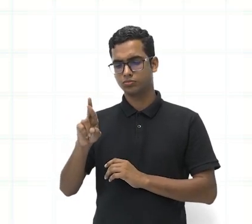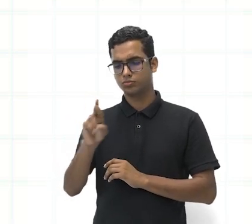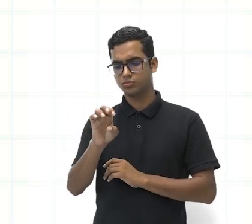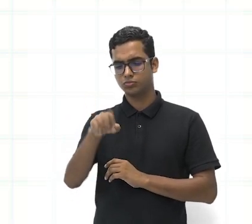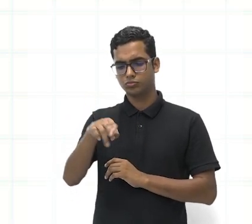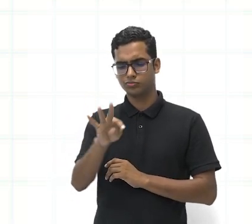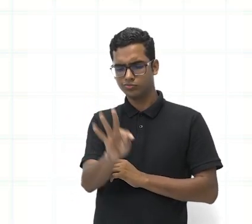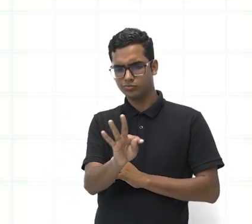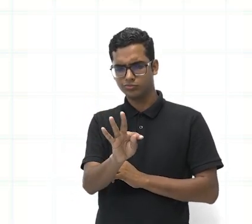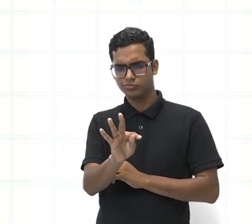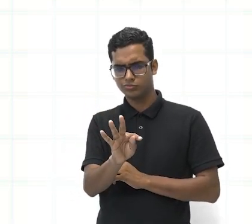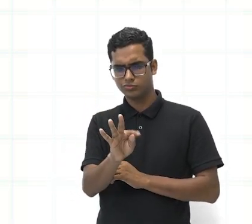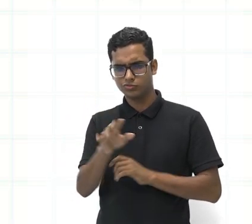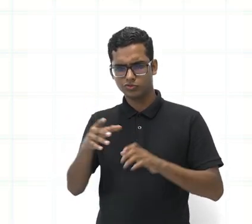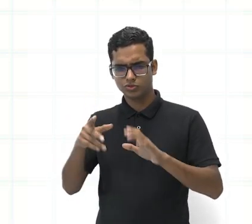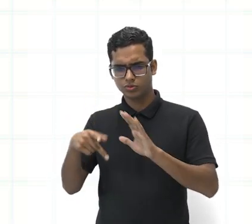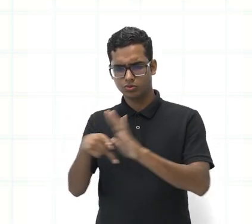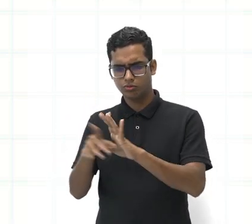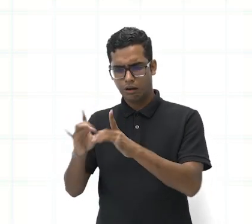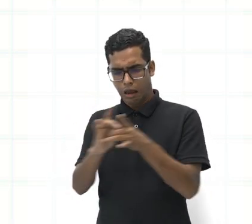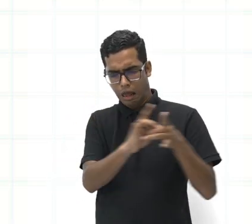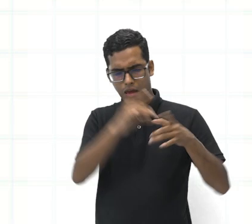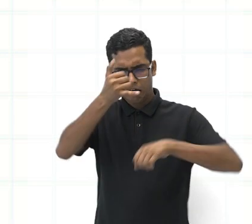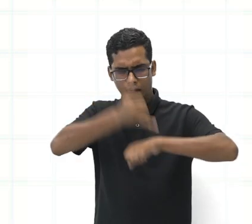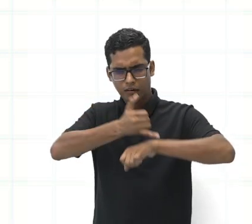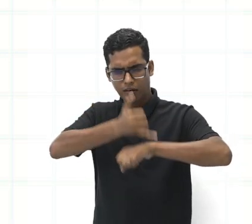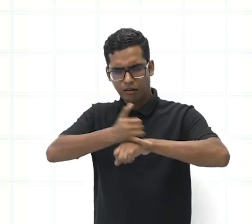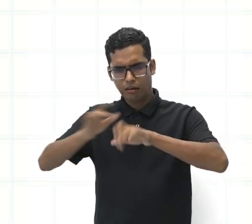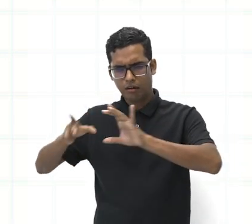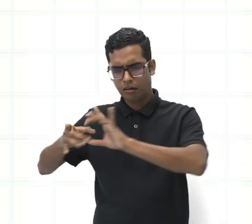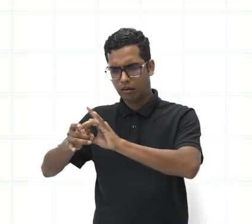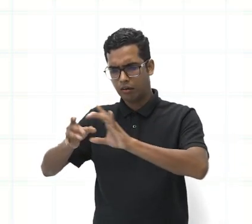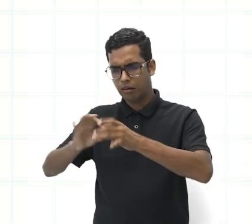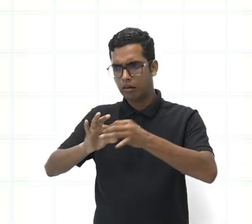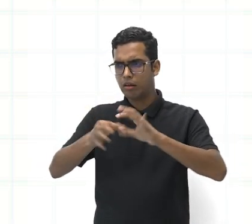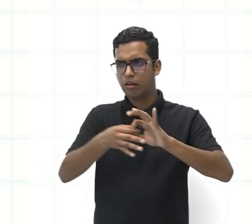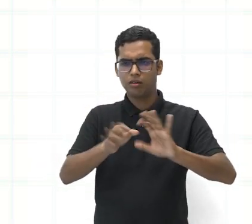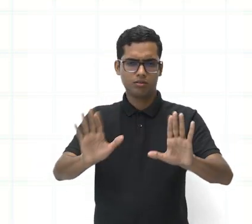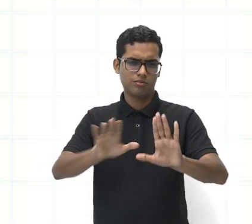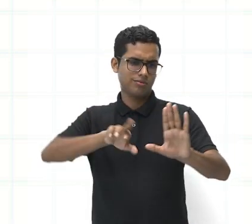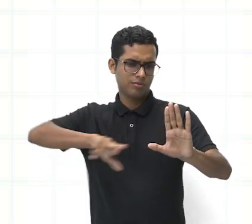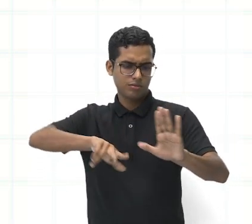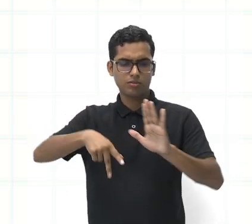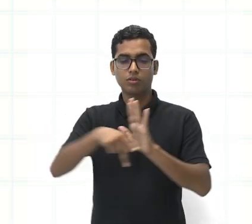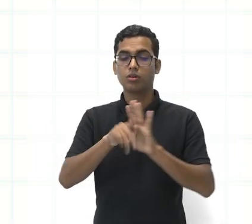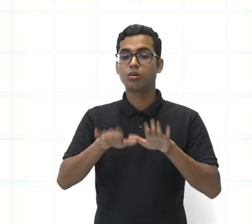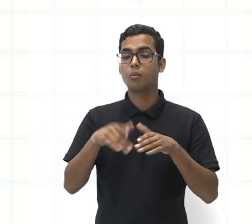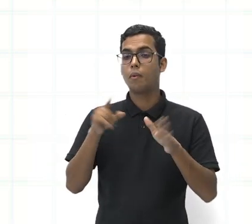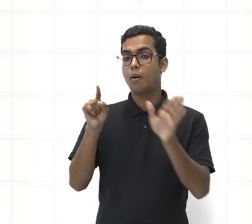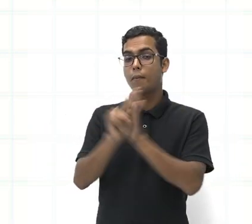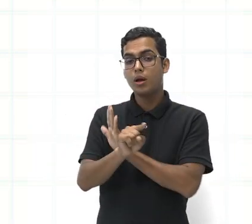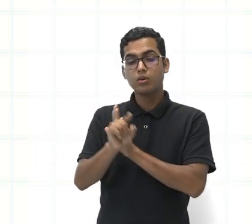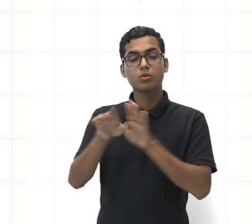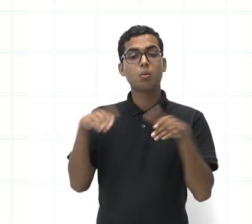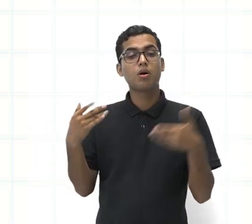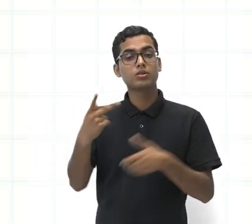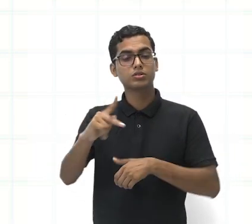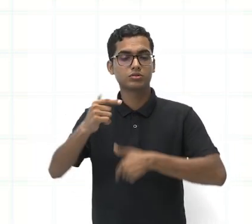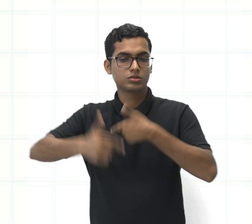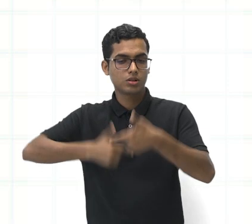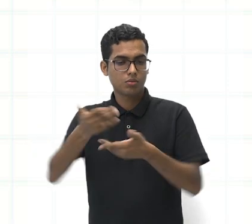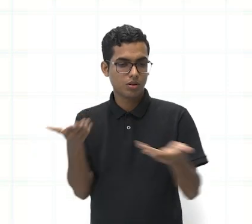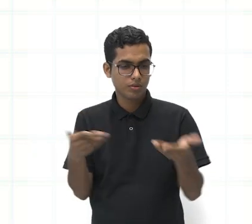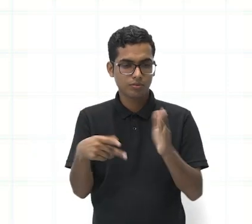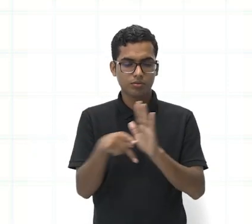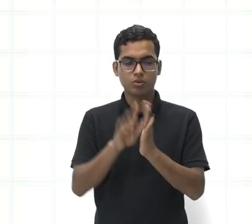quer dizer, é atual, tá? Qual é seu trabalho atual ou profissão, tá? E por último, a perguntinha, what